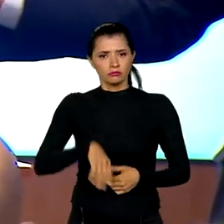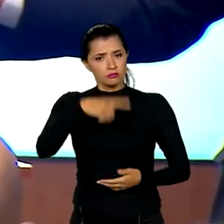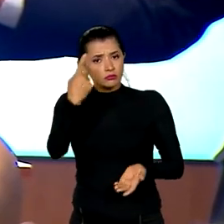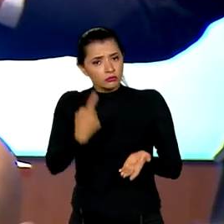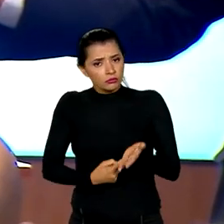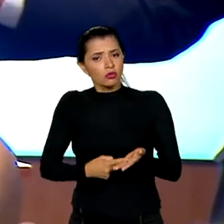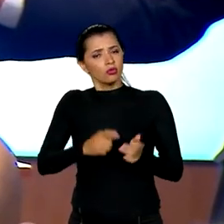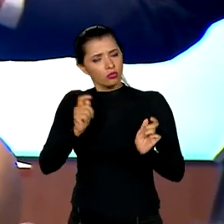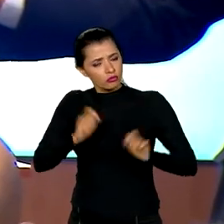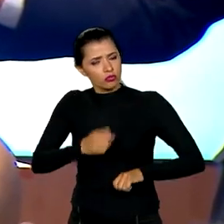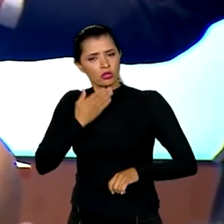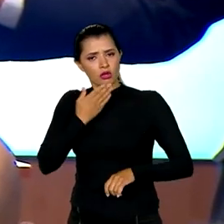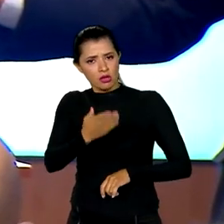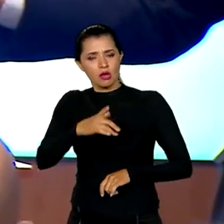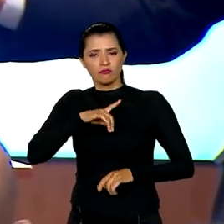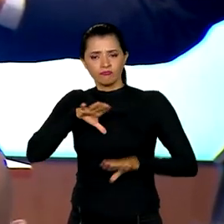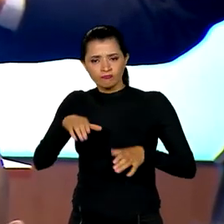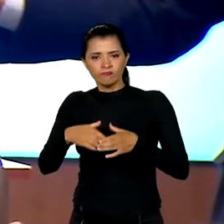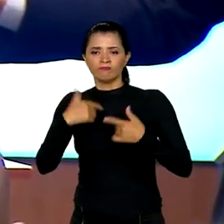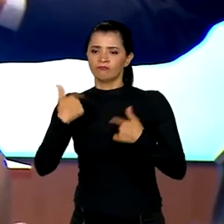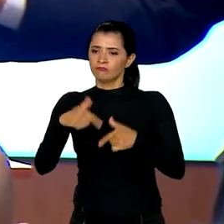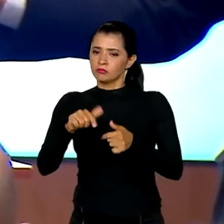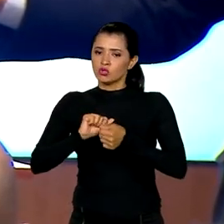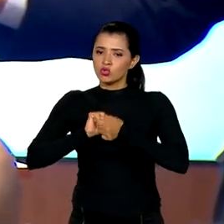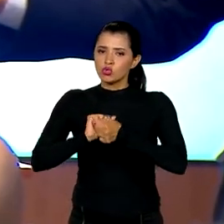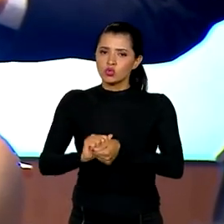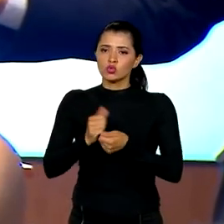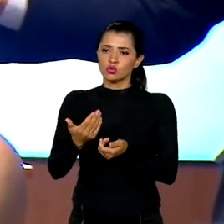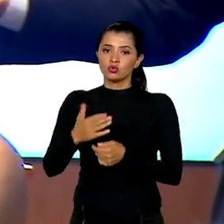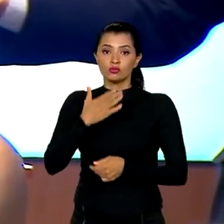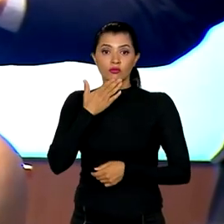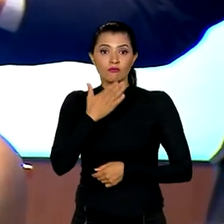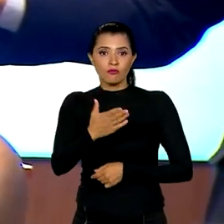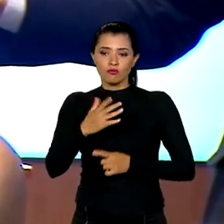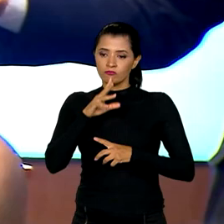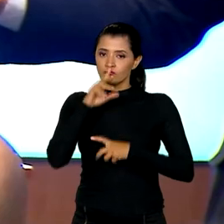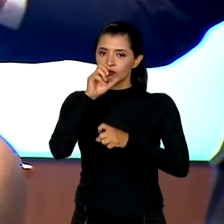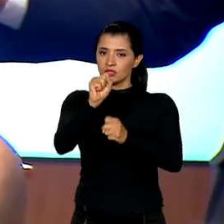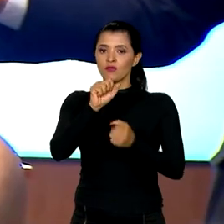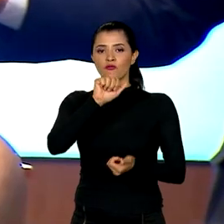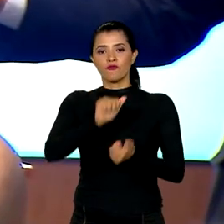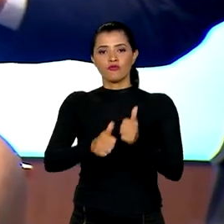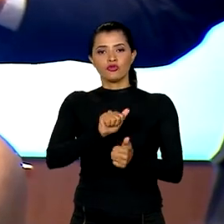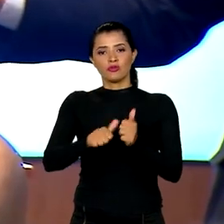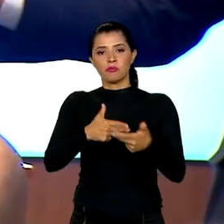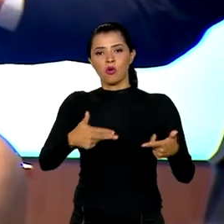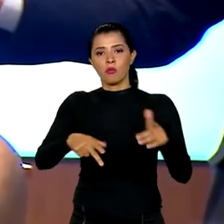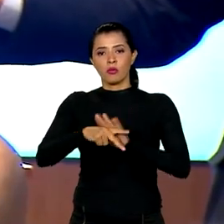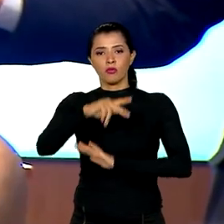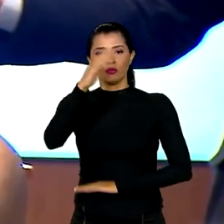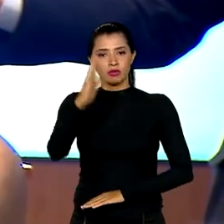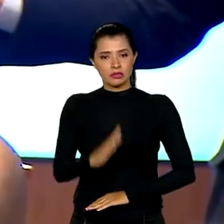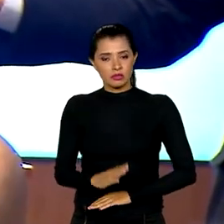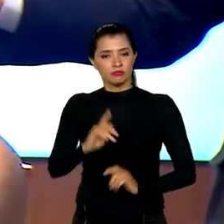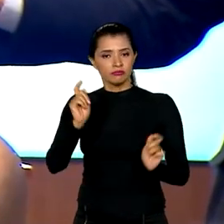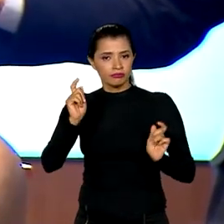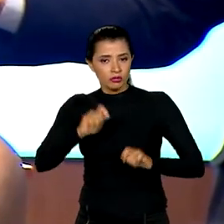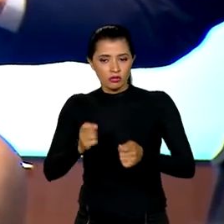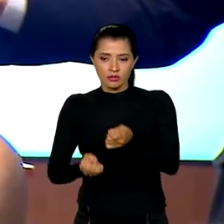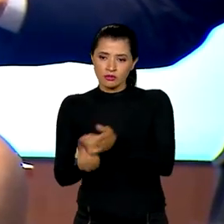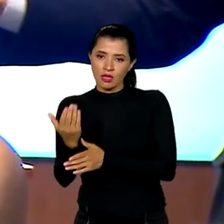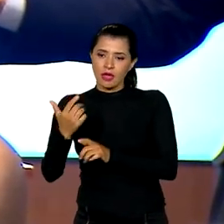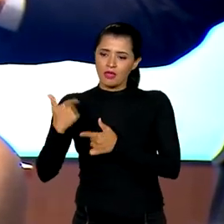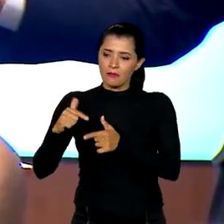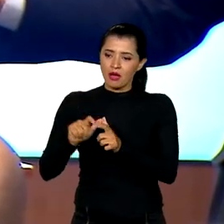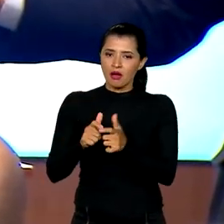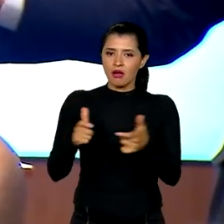de trabalhar em conjunto e harmonia em prol do fortalecimento do futebol brasileiro, para que tenha condições de gerar ainda mais